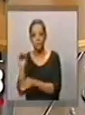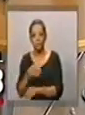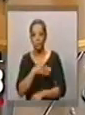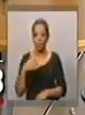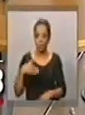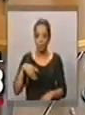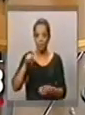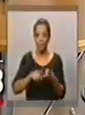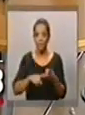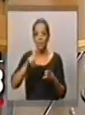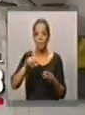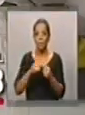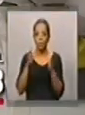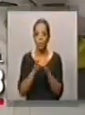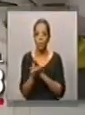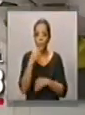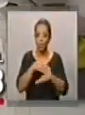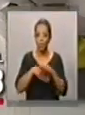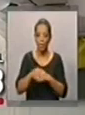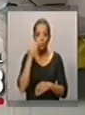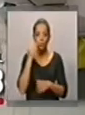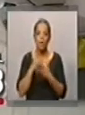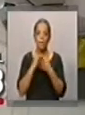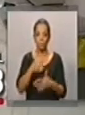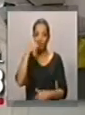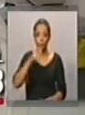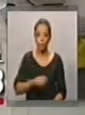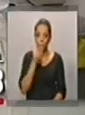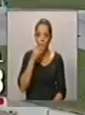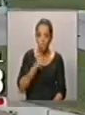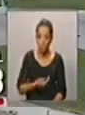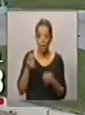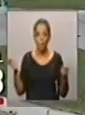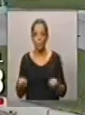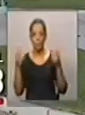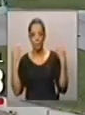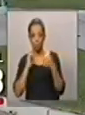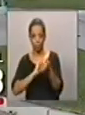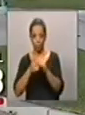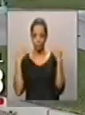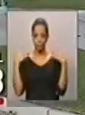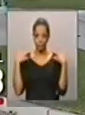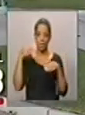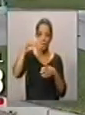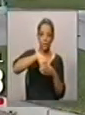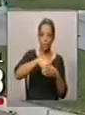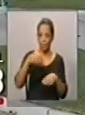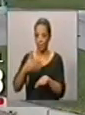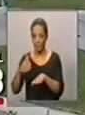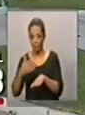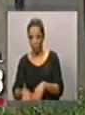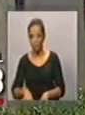todas as refeições são confeccionadas com o apoio de uma nutricionista. Promovem o exercício físico dentro e fora das instalações,